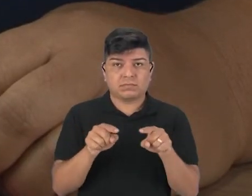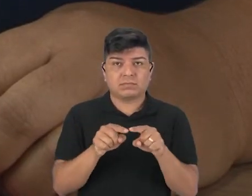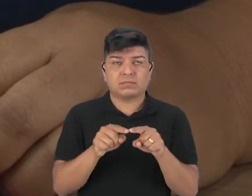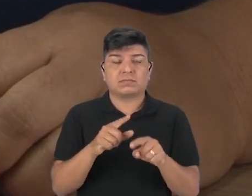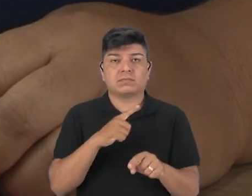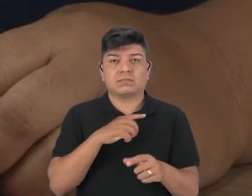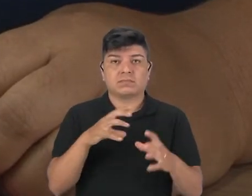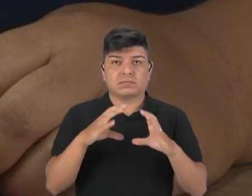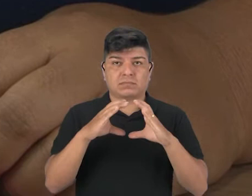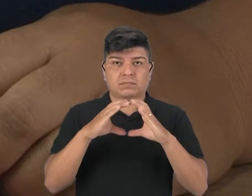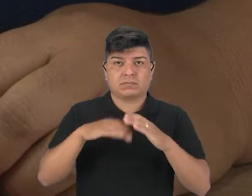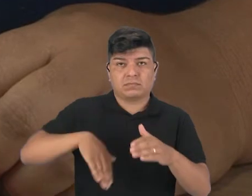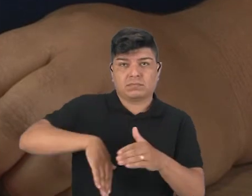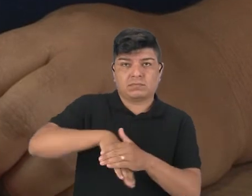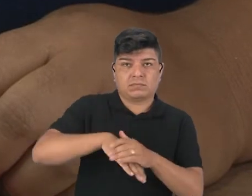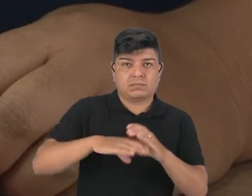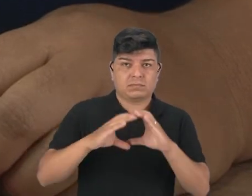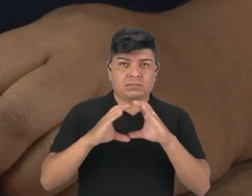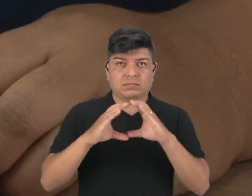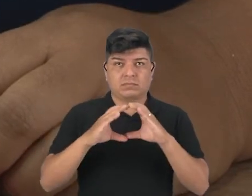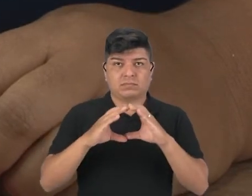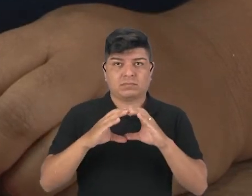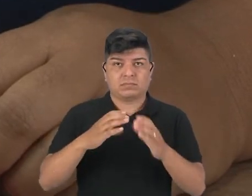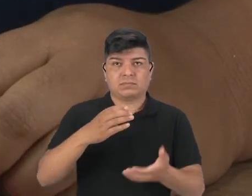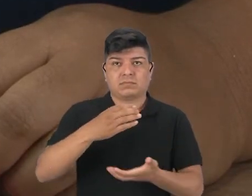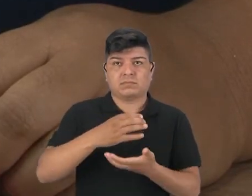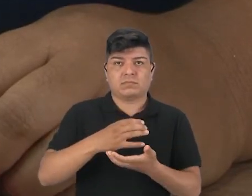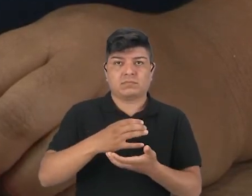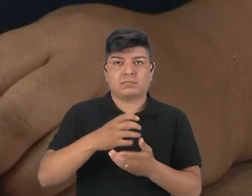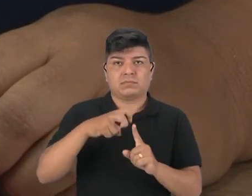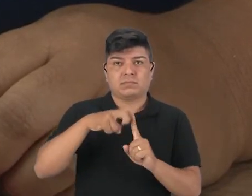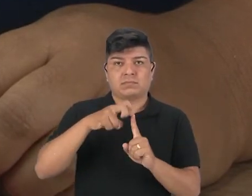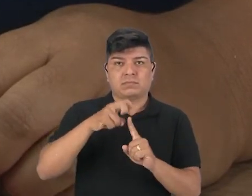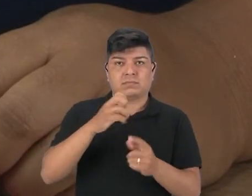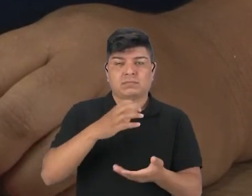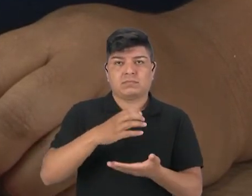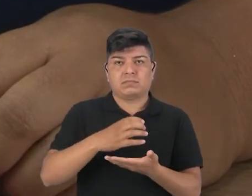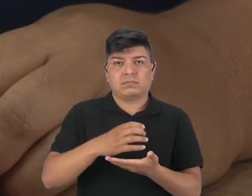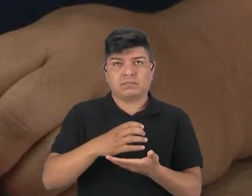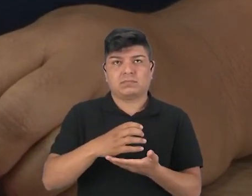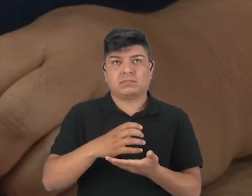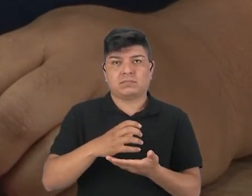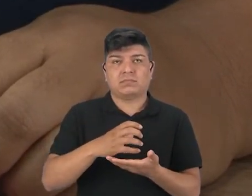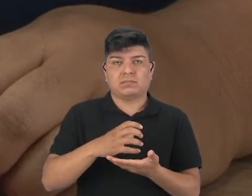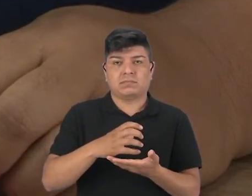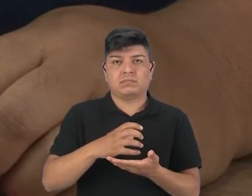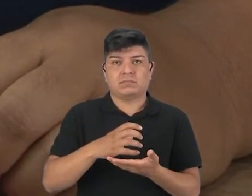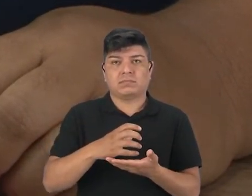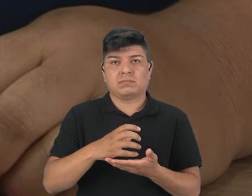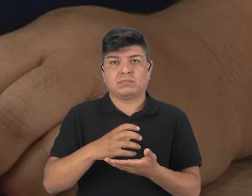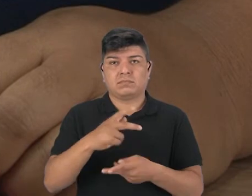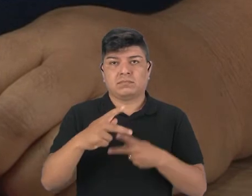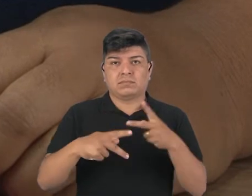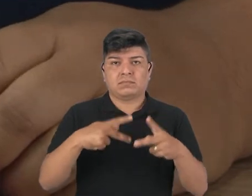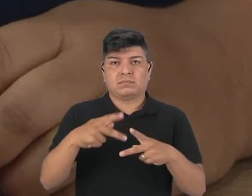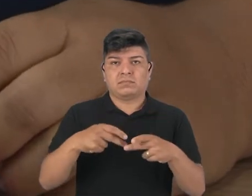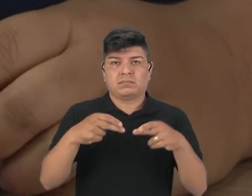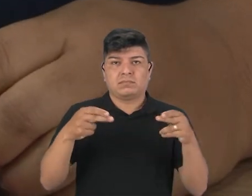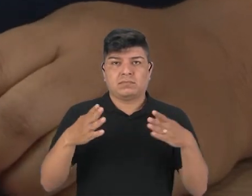Nós temos a bola, uma latinha de refrigerante, uma caixa de